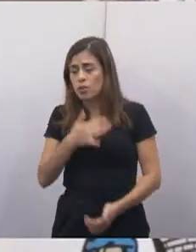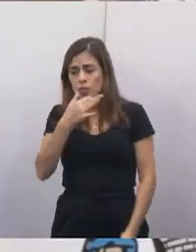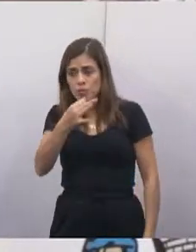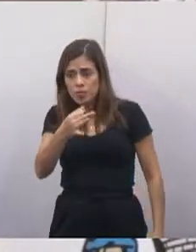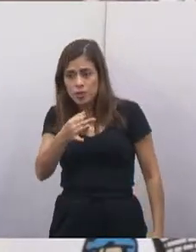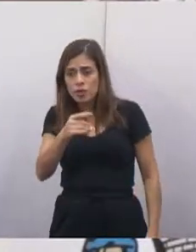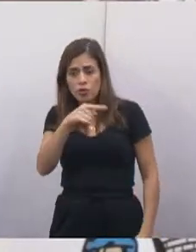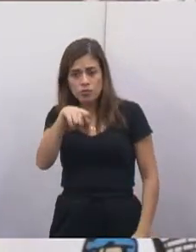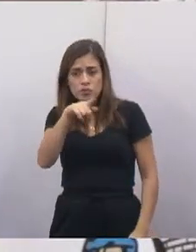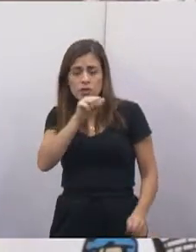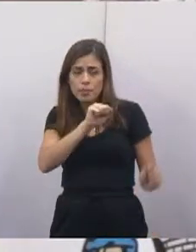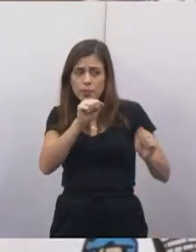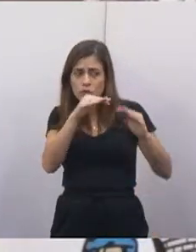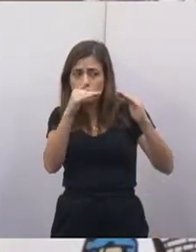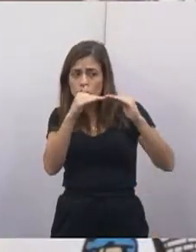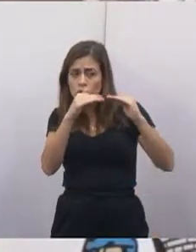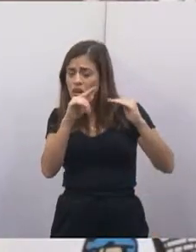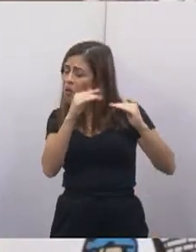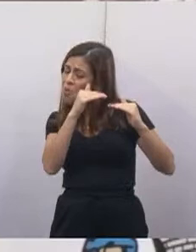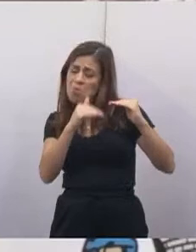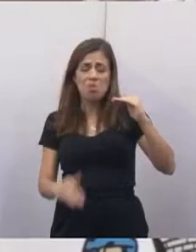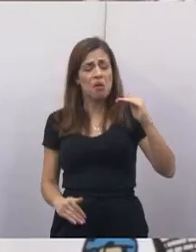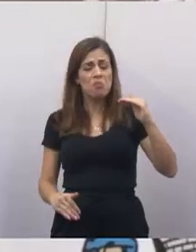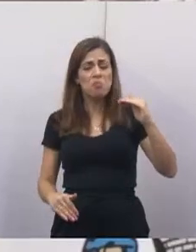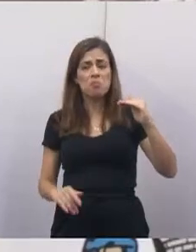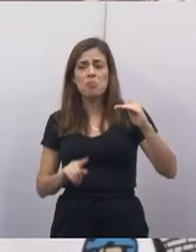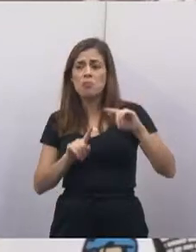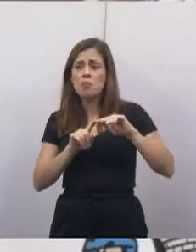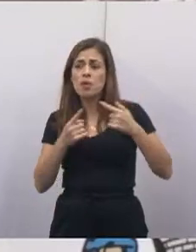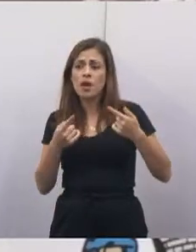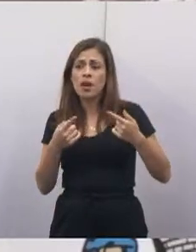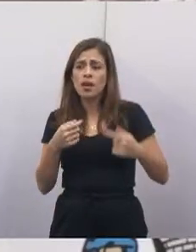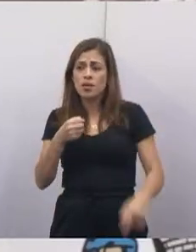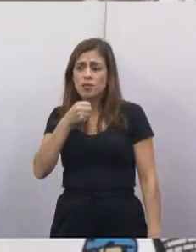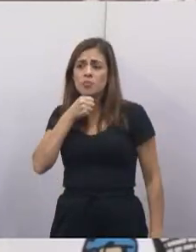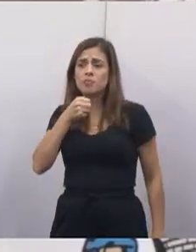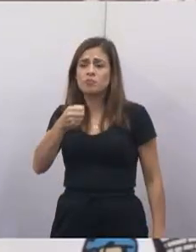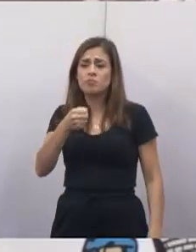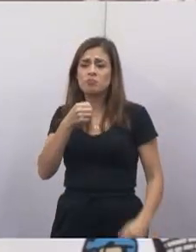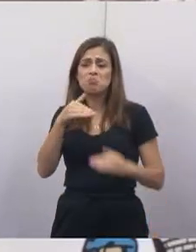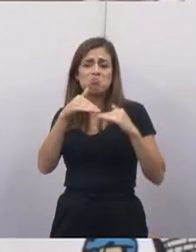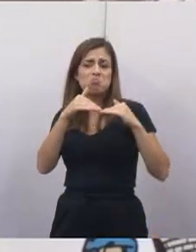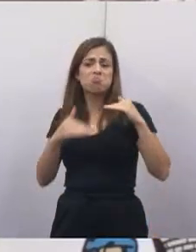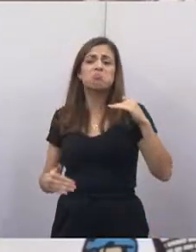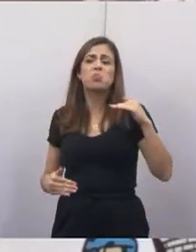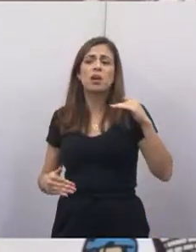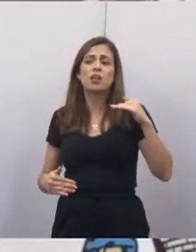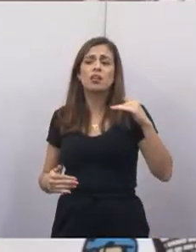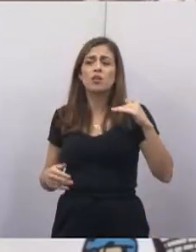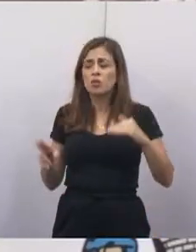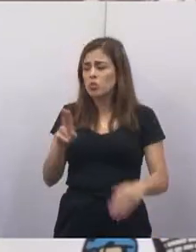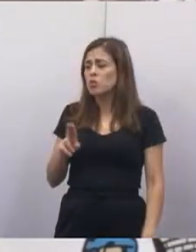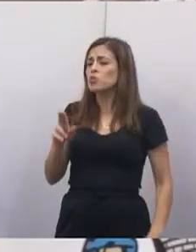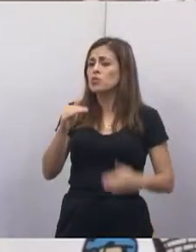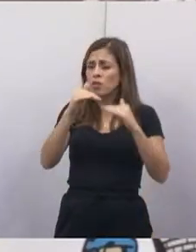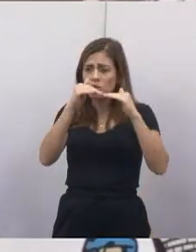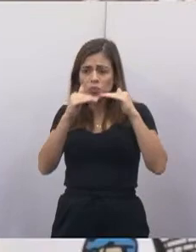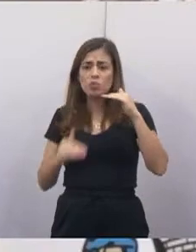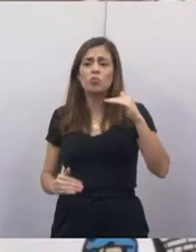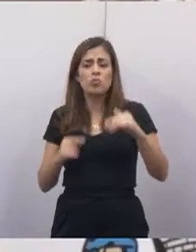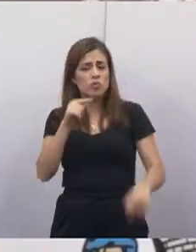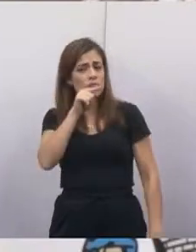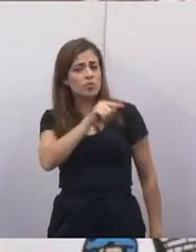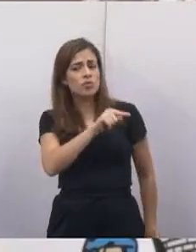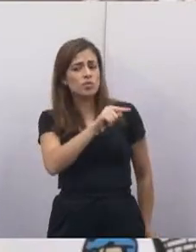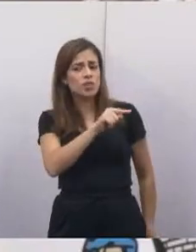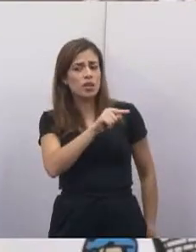Você tem o direito de concordar comigo ou não. Agora, vai usar o microfone para discordar de mim? Então, estou usando o microfone também para discordar de você. Presidente, eu acho